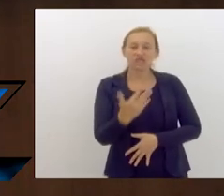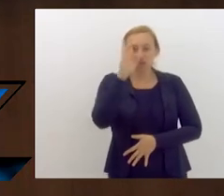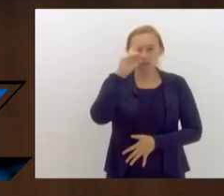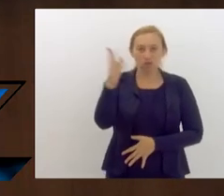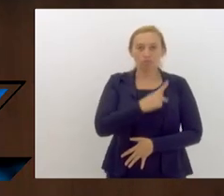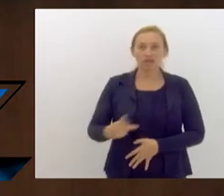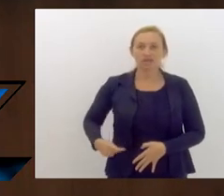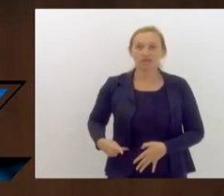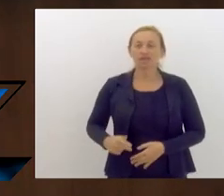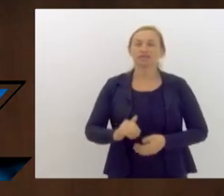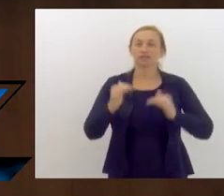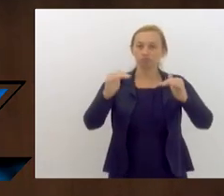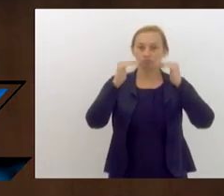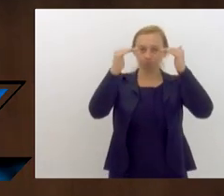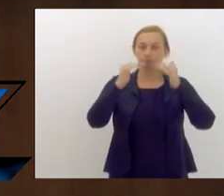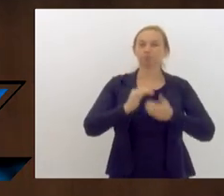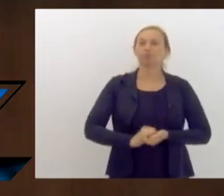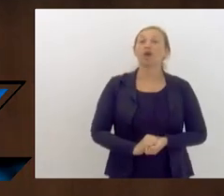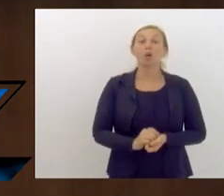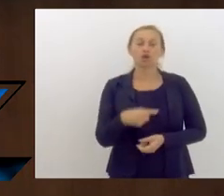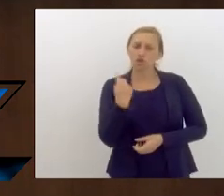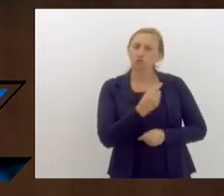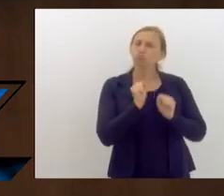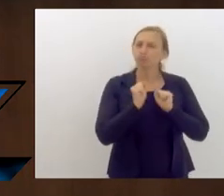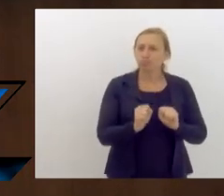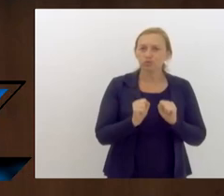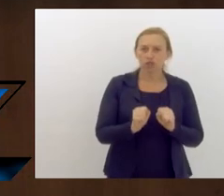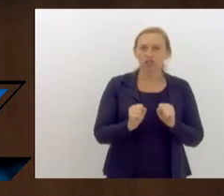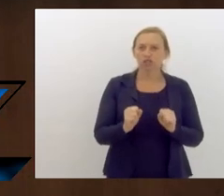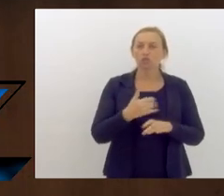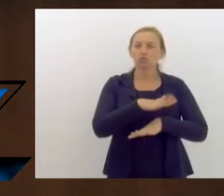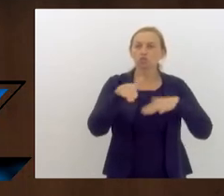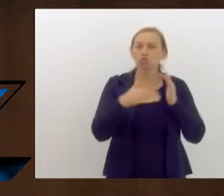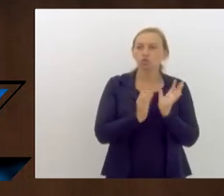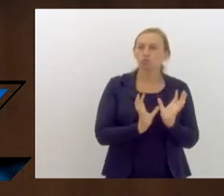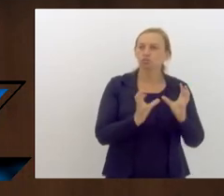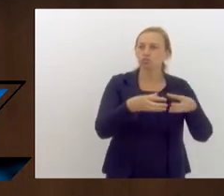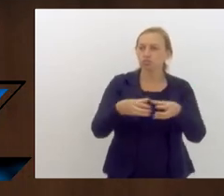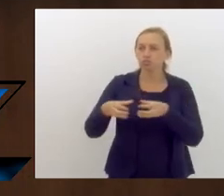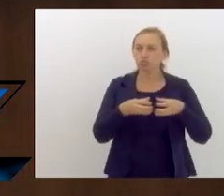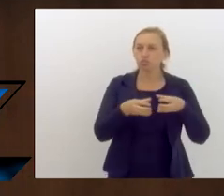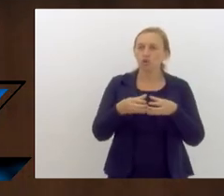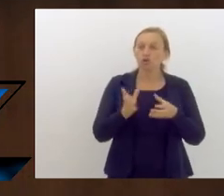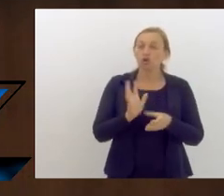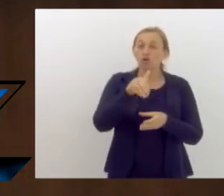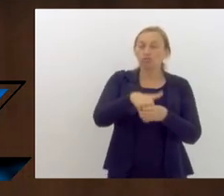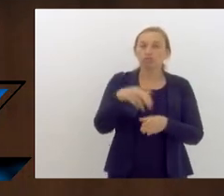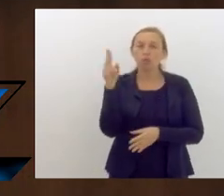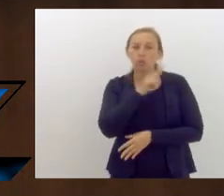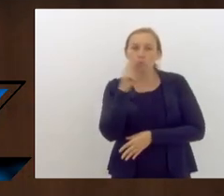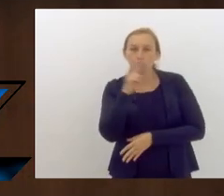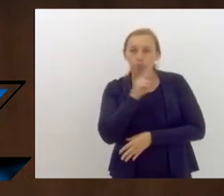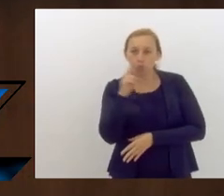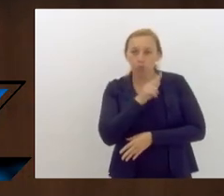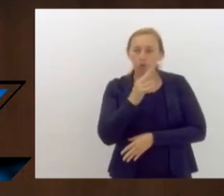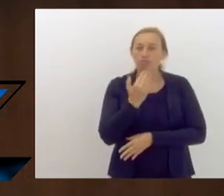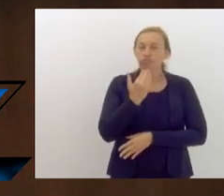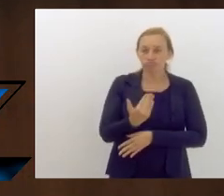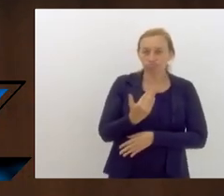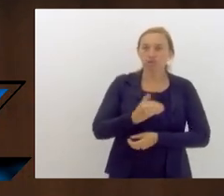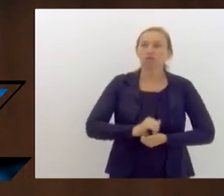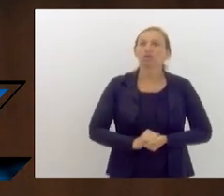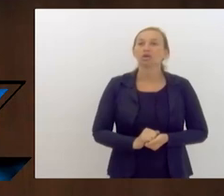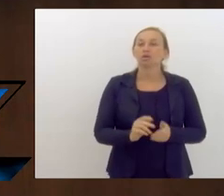Presidente a vossa excelência que nós pudéssemos através de todas as comissões votar com urgência e através de pedido de urgência